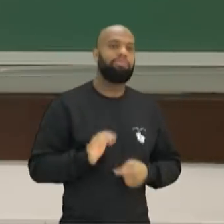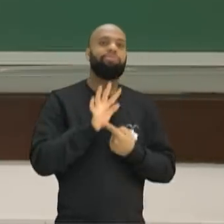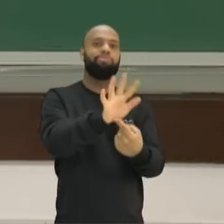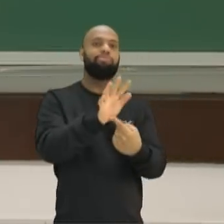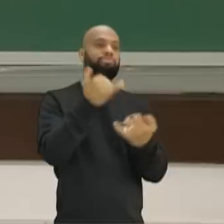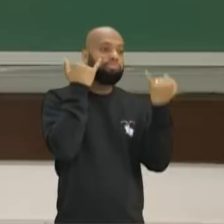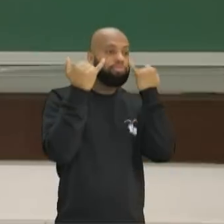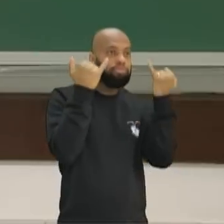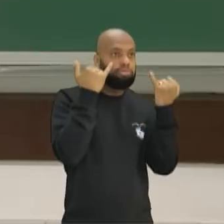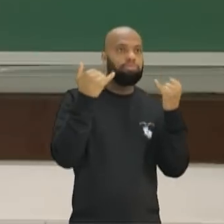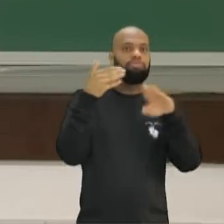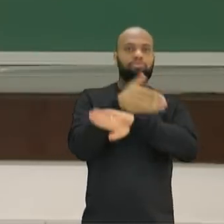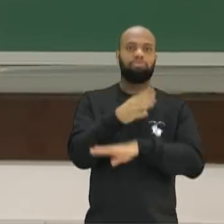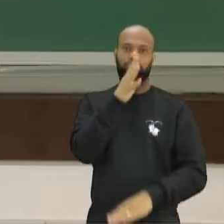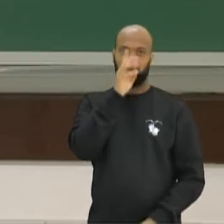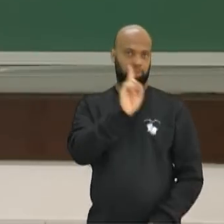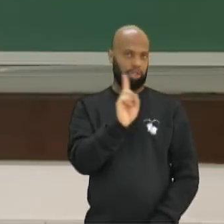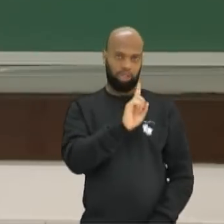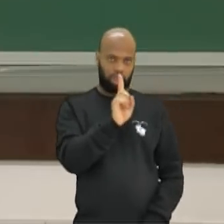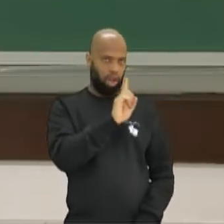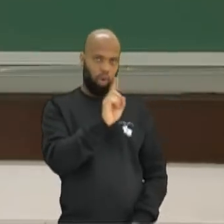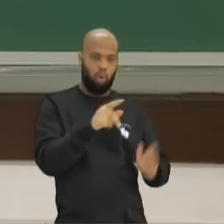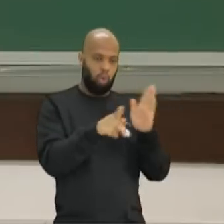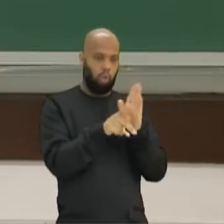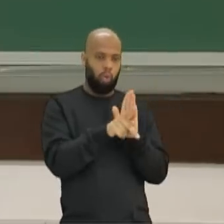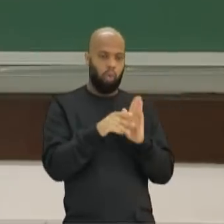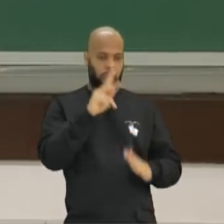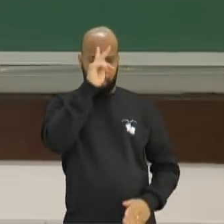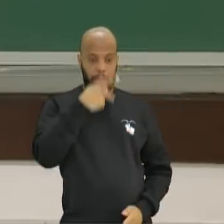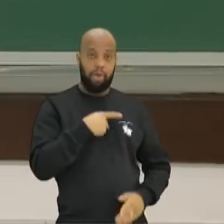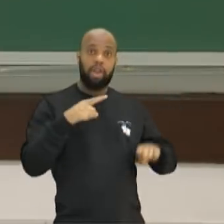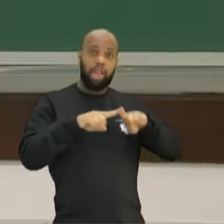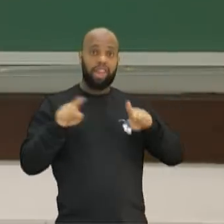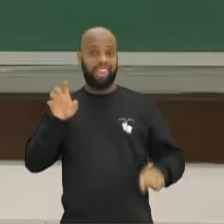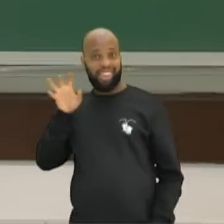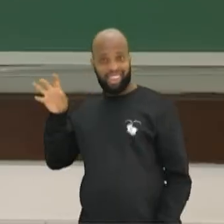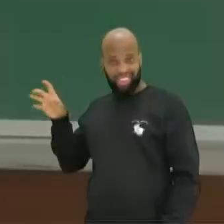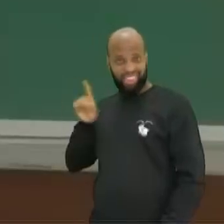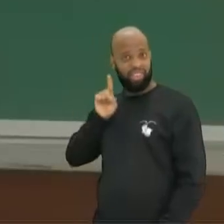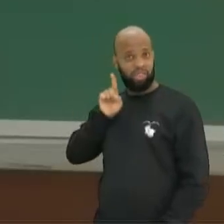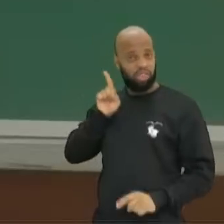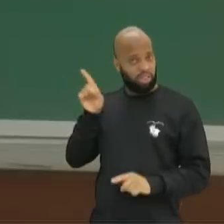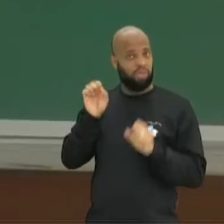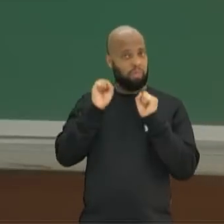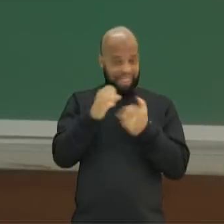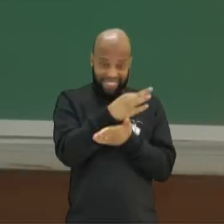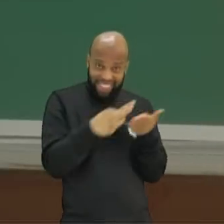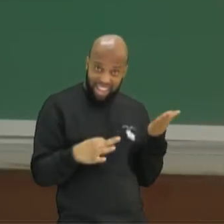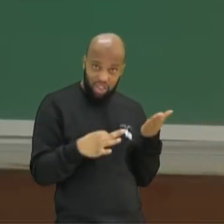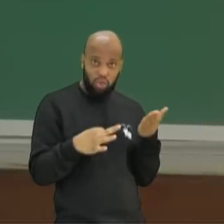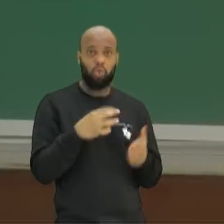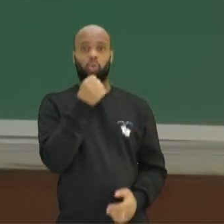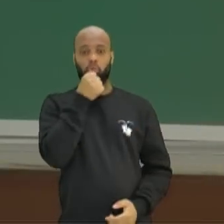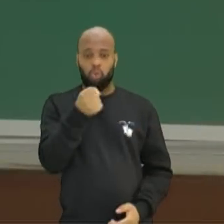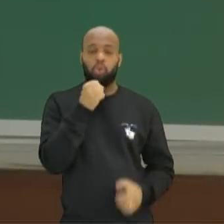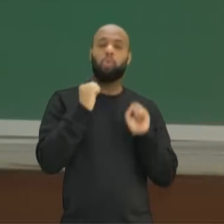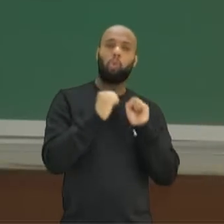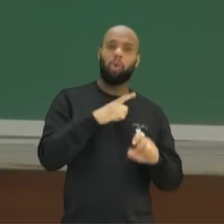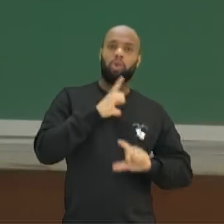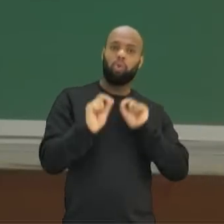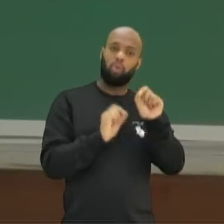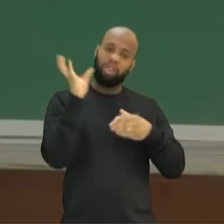ele acaba não interferindo nessa notícia. Mas a reportagem, ela pode sim ter ali um